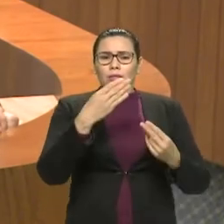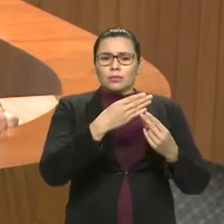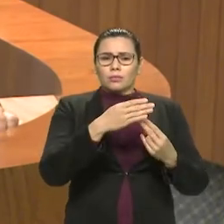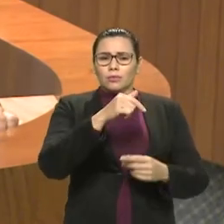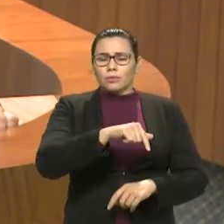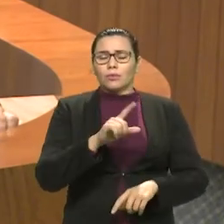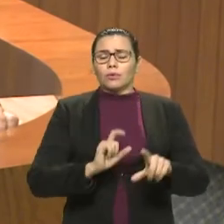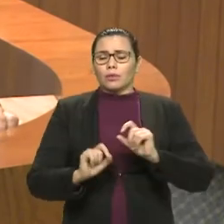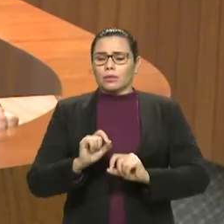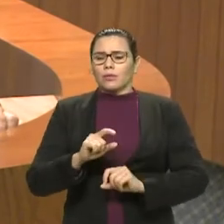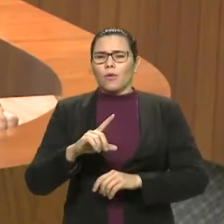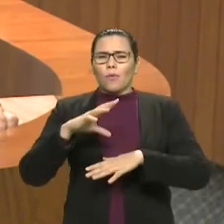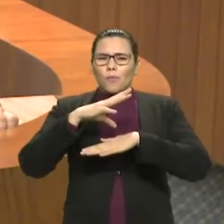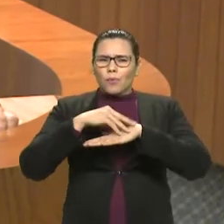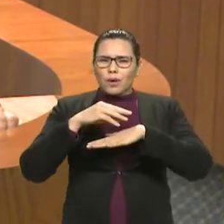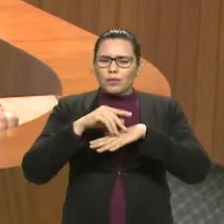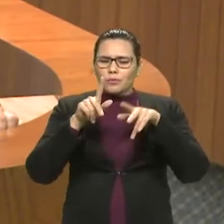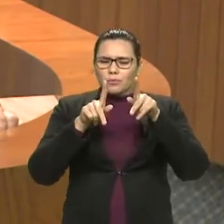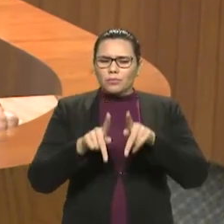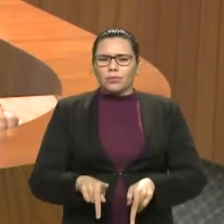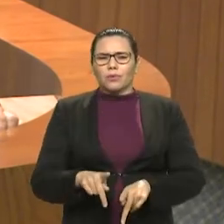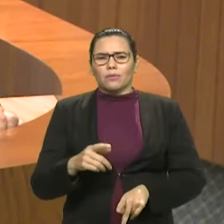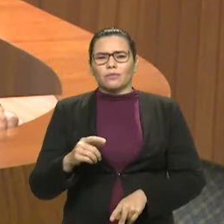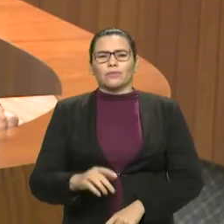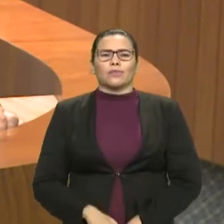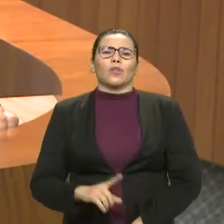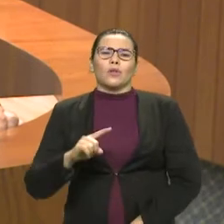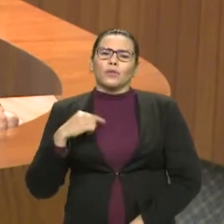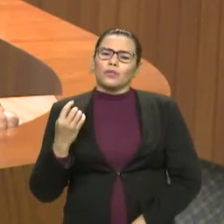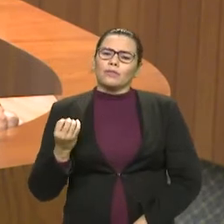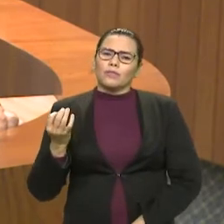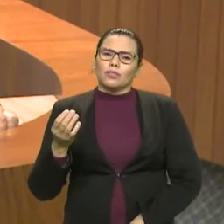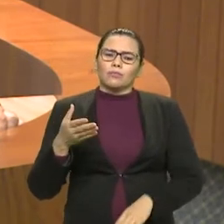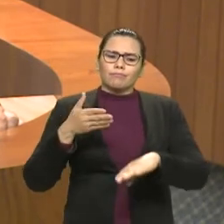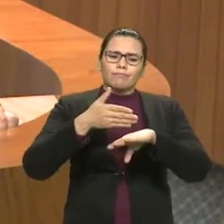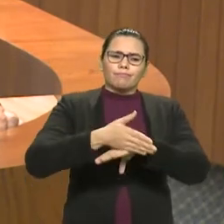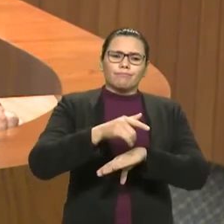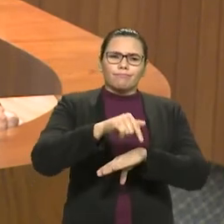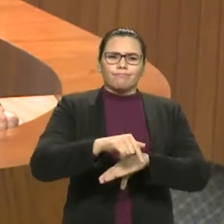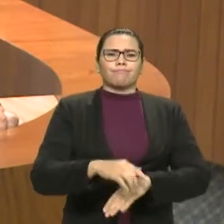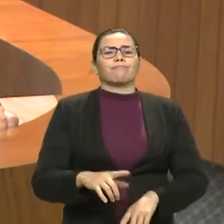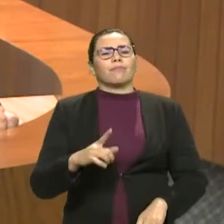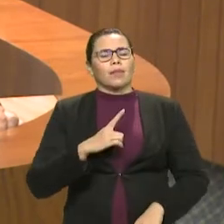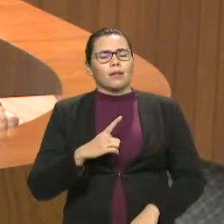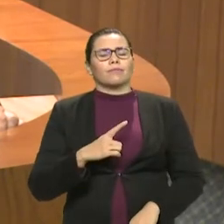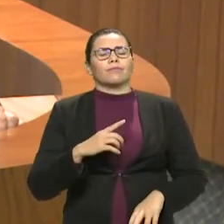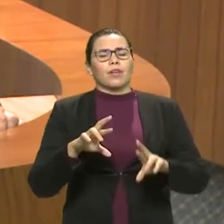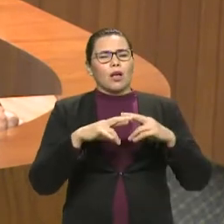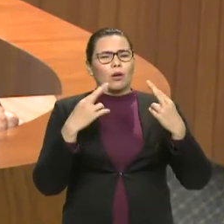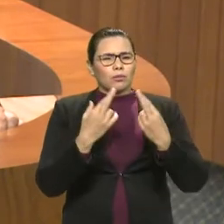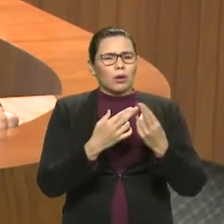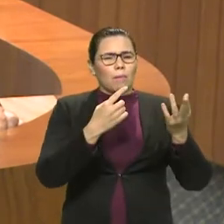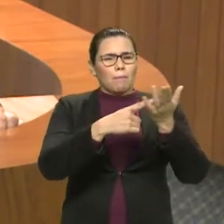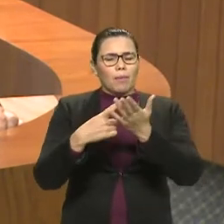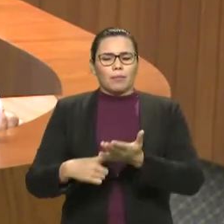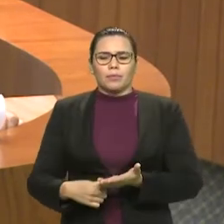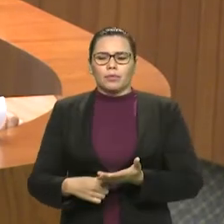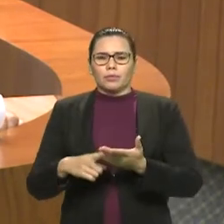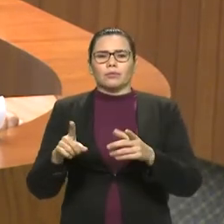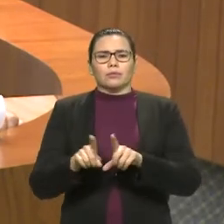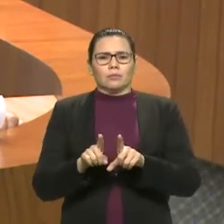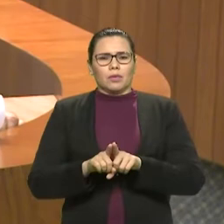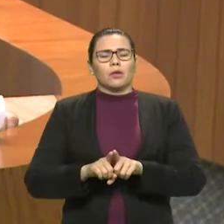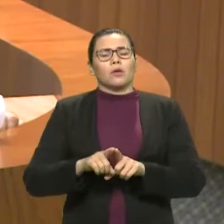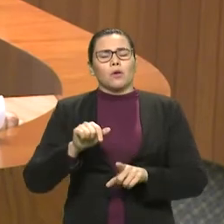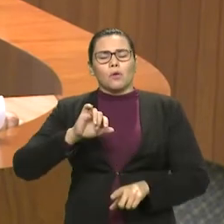carinho da população da fomos recebidos de braços abertos tivemos agenda lá também com nosso pré-candidato a Governador Jorge